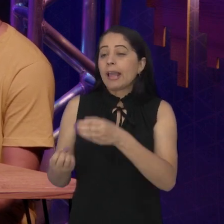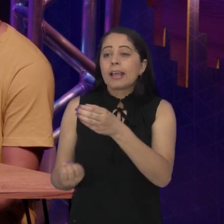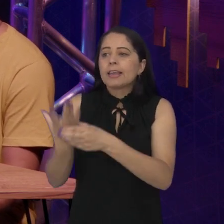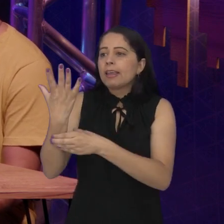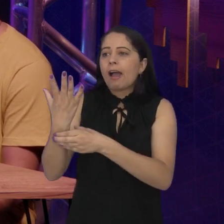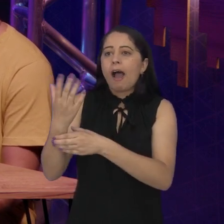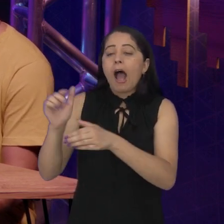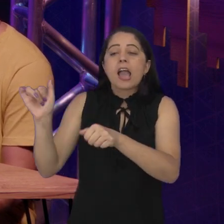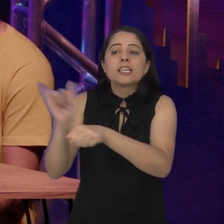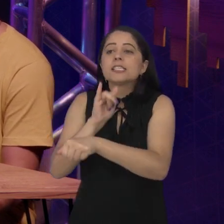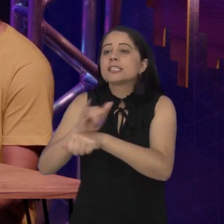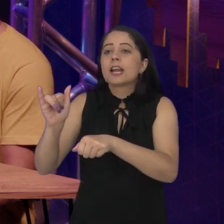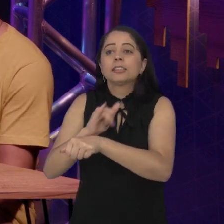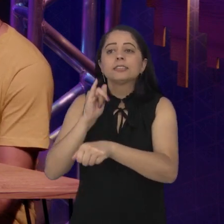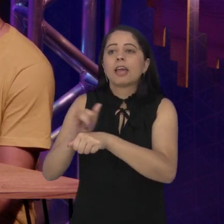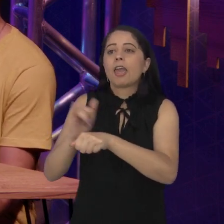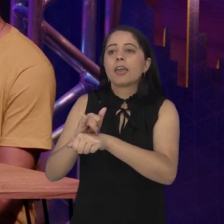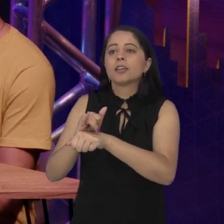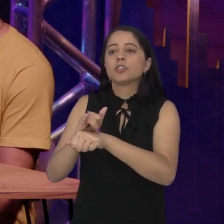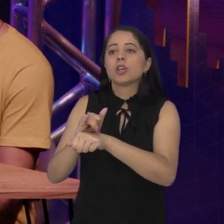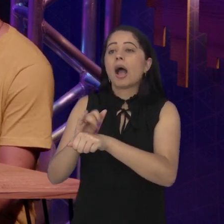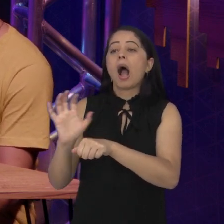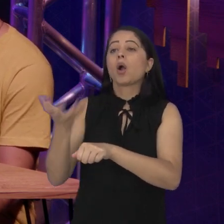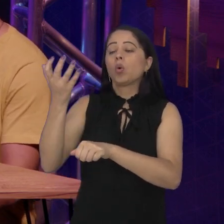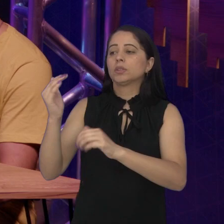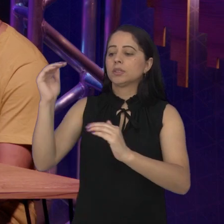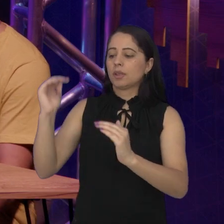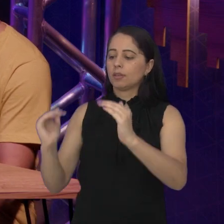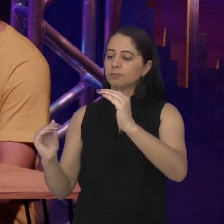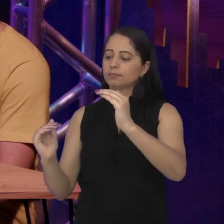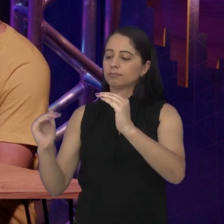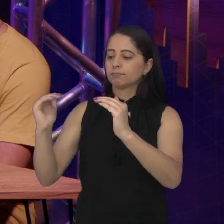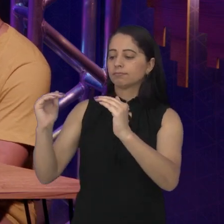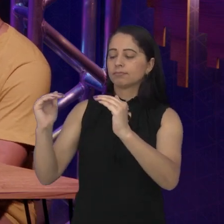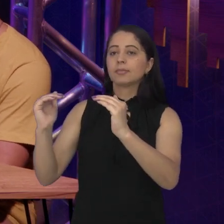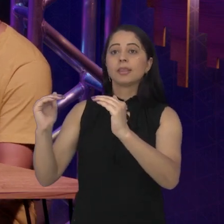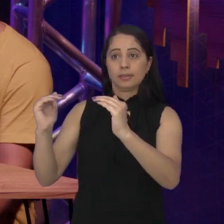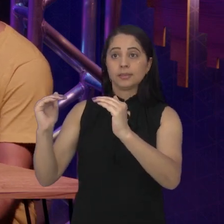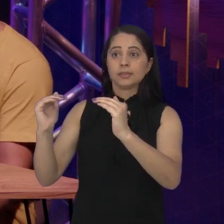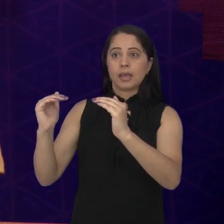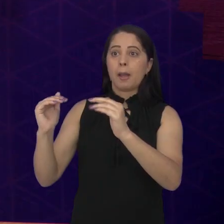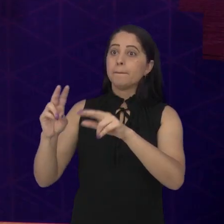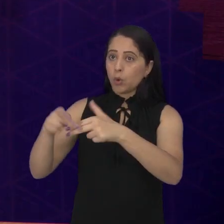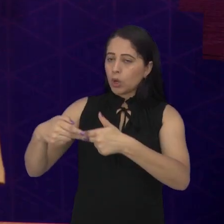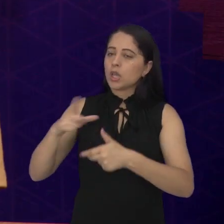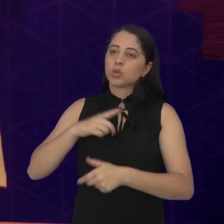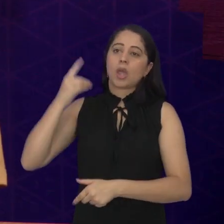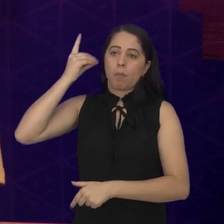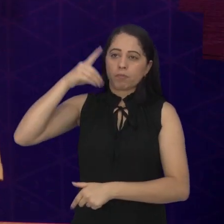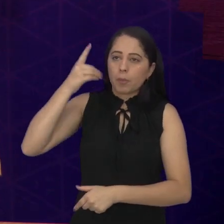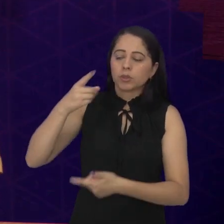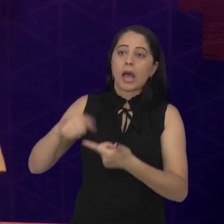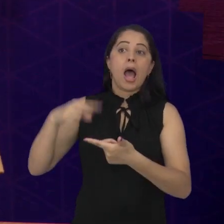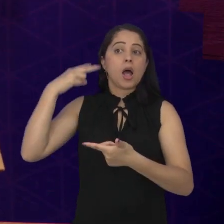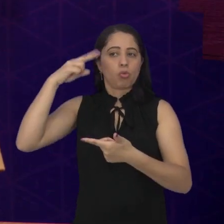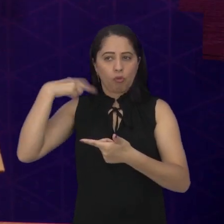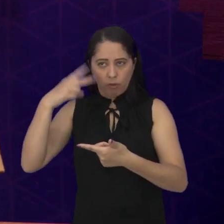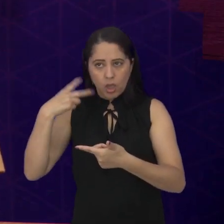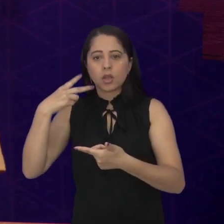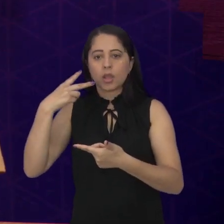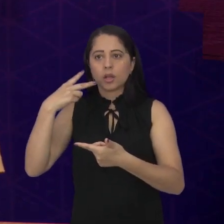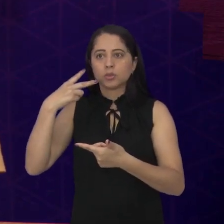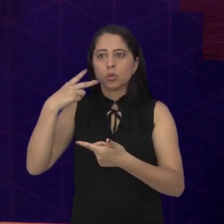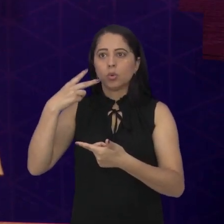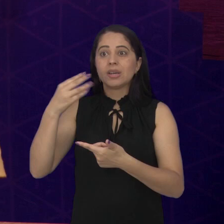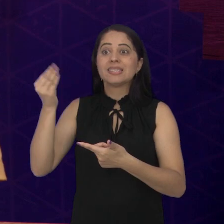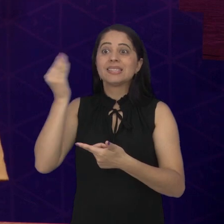criar novas políticas públicas, para isso que servem aí os nossos deputados, os nossos vereadores aqui na